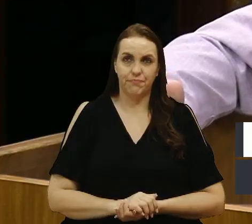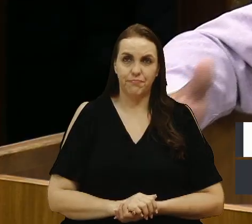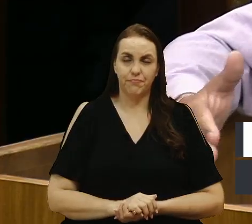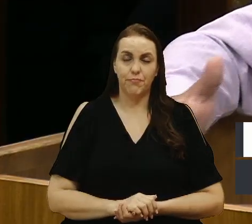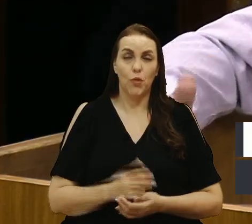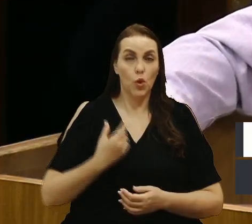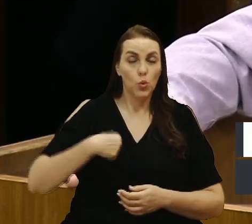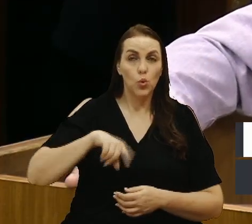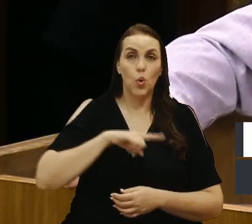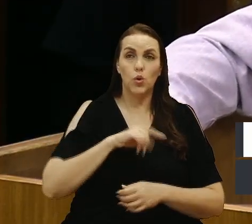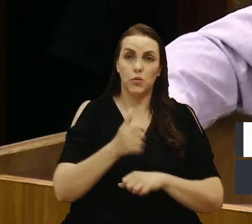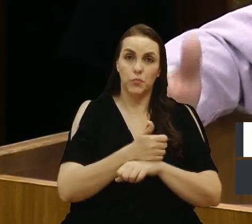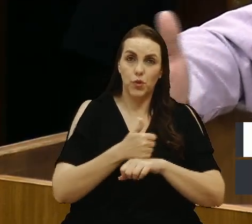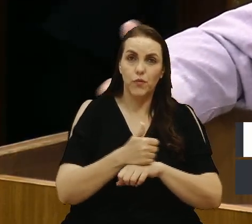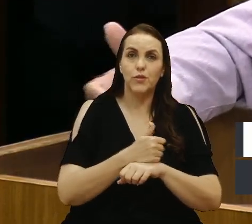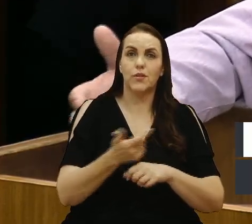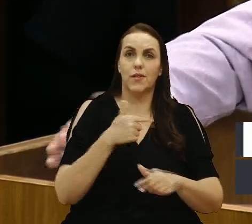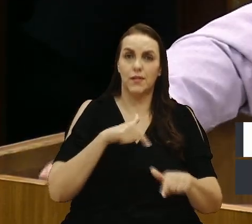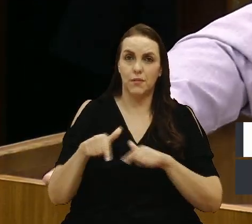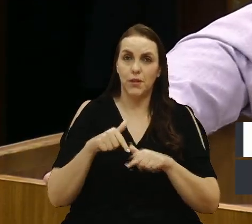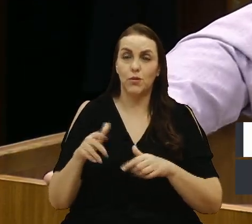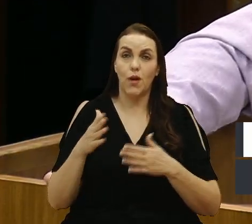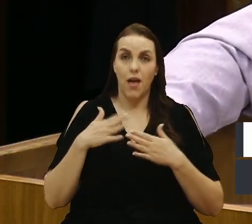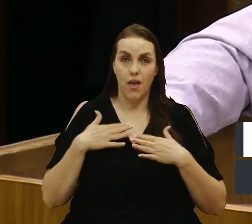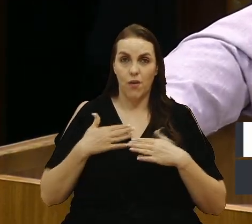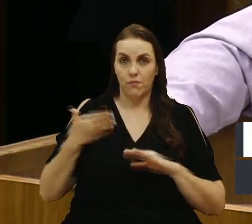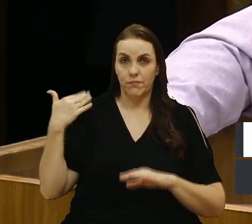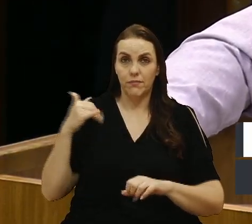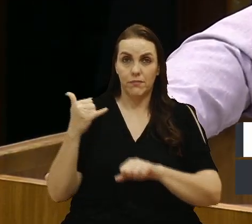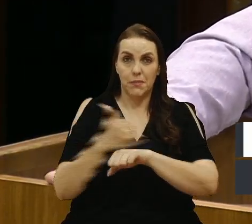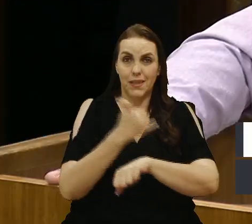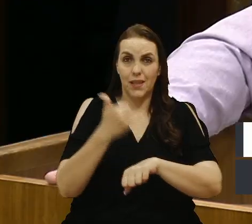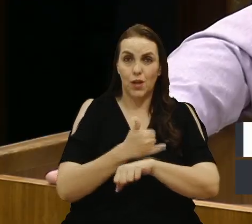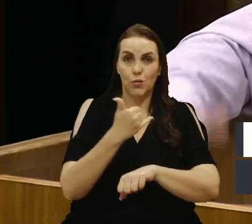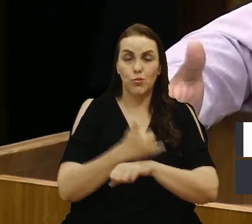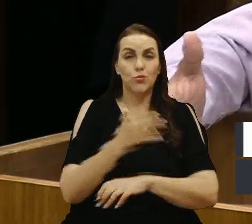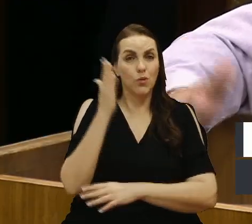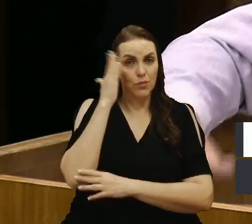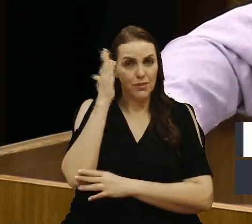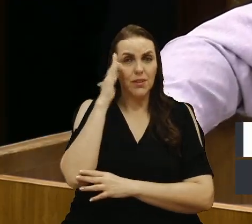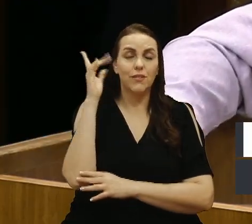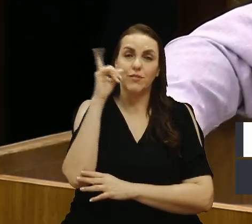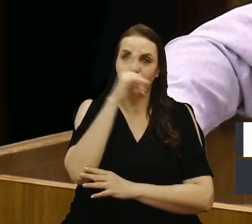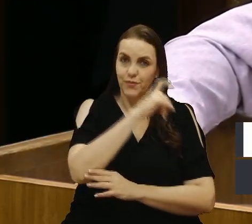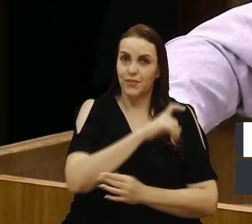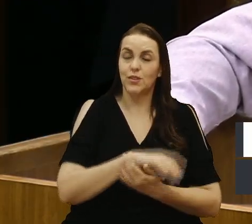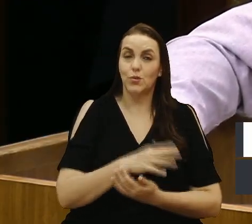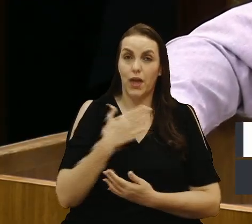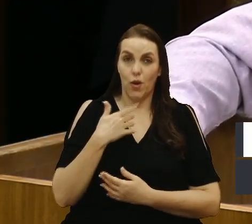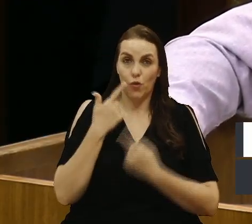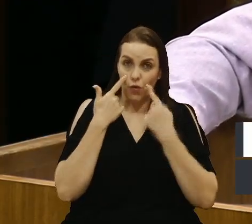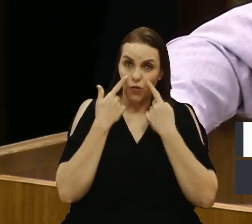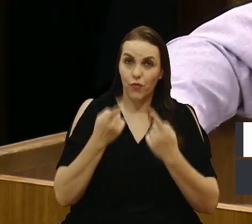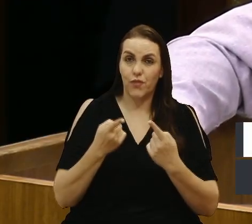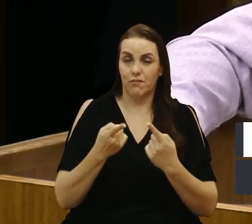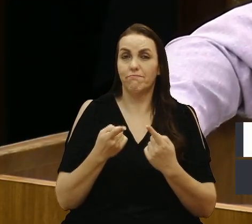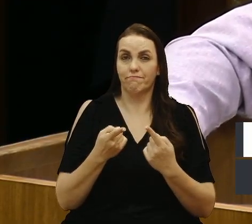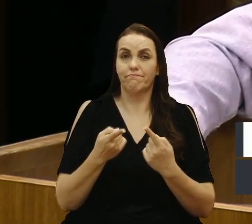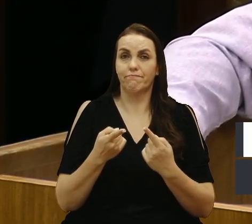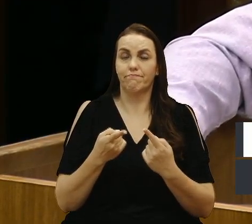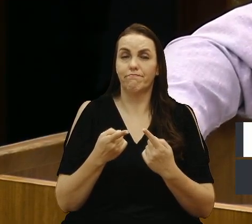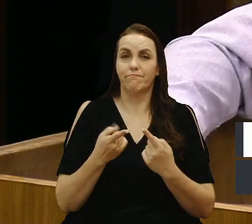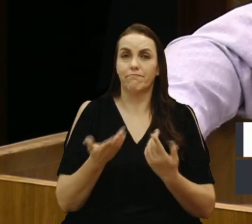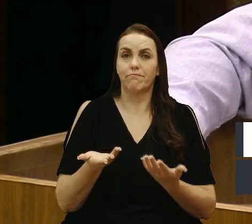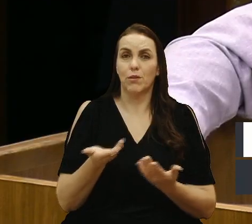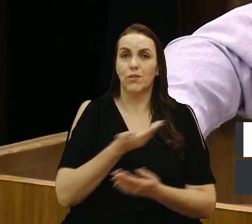somos trabalhadores, mas eu, como trabalhador metalúrgico, eu sei o quanto que é difícil, e eu mesmo presenciei e vi